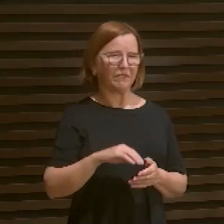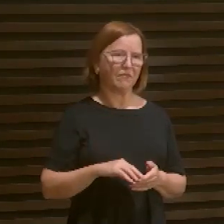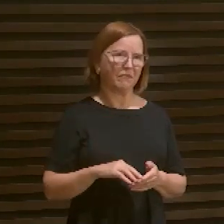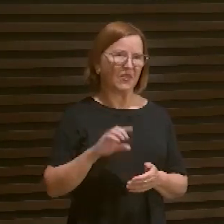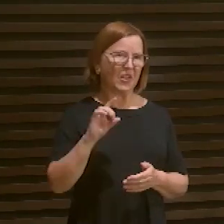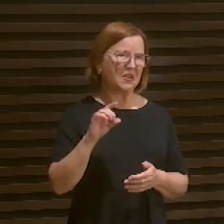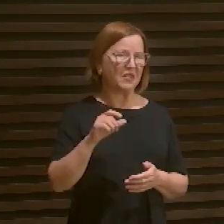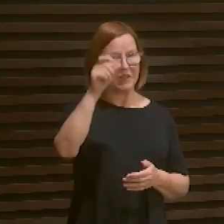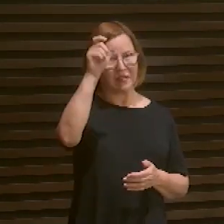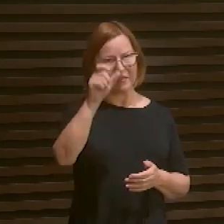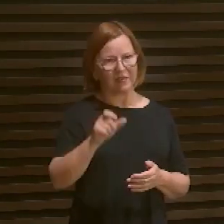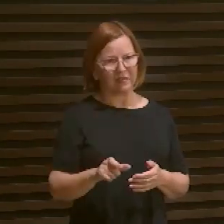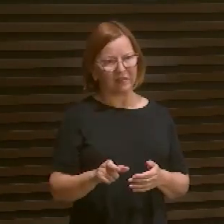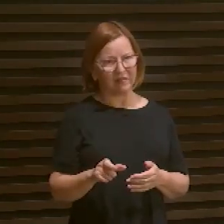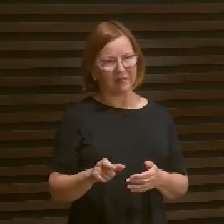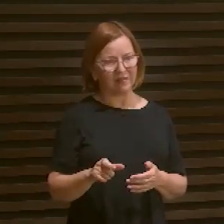Apenas alguém que